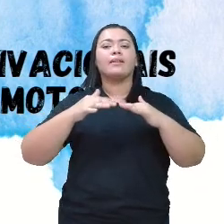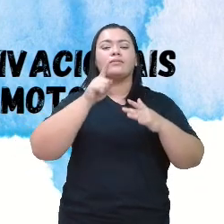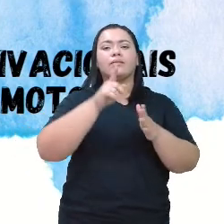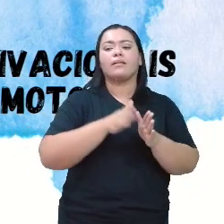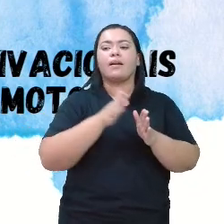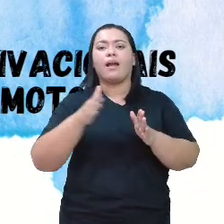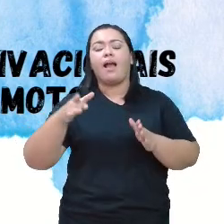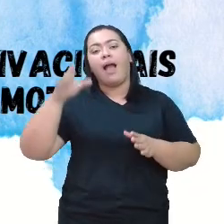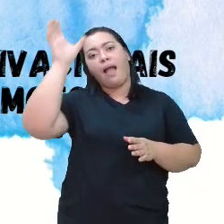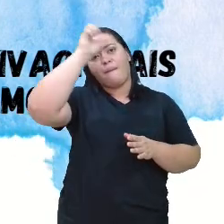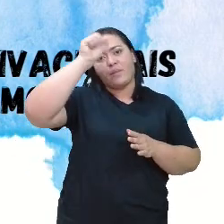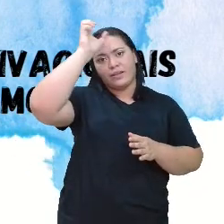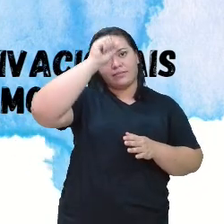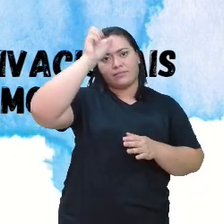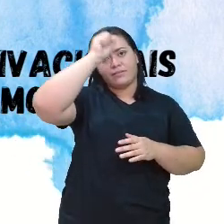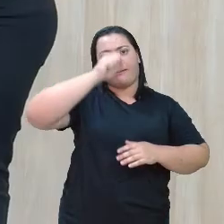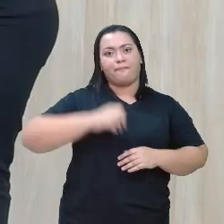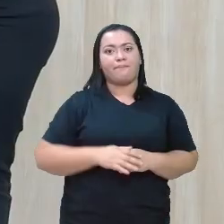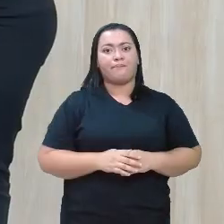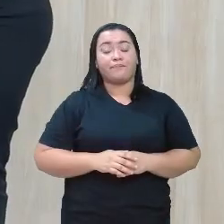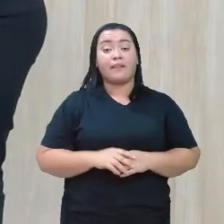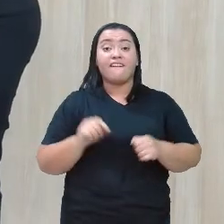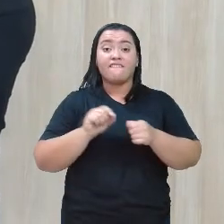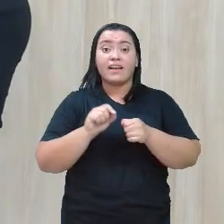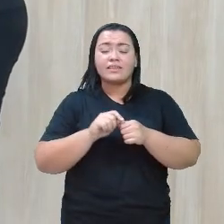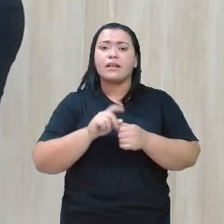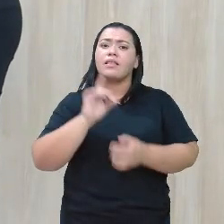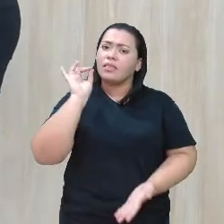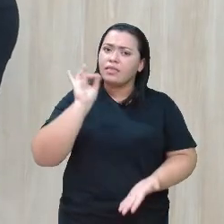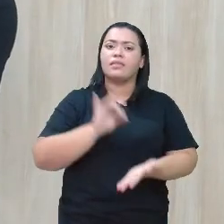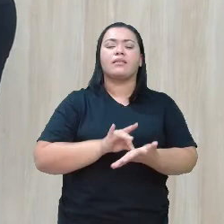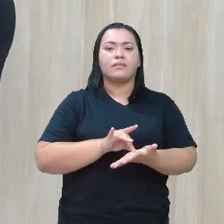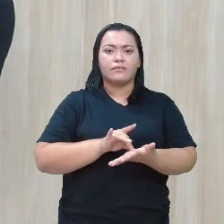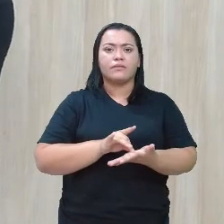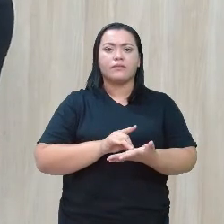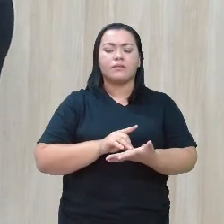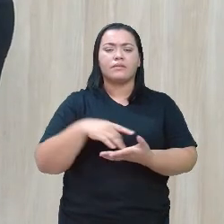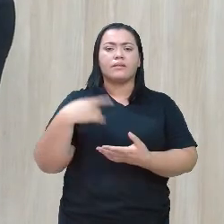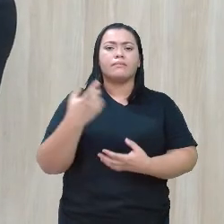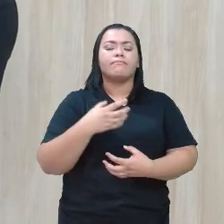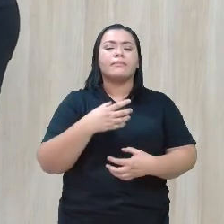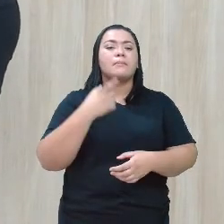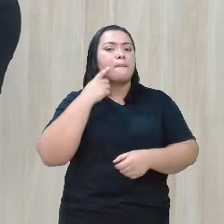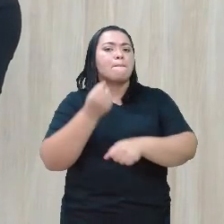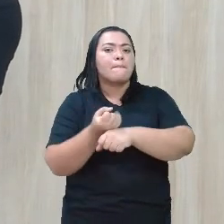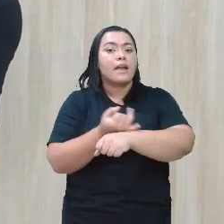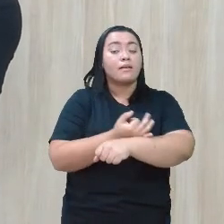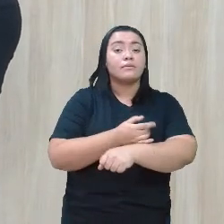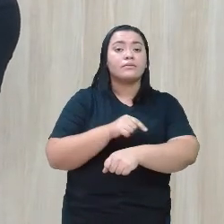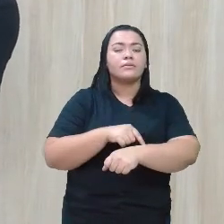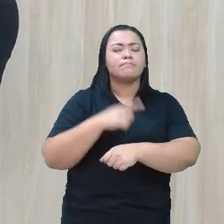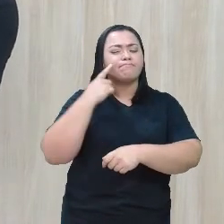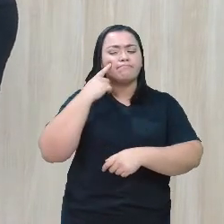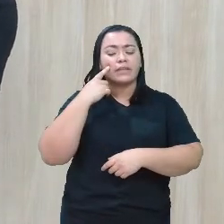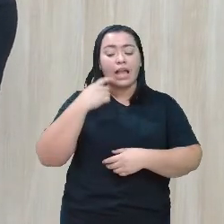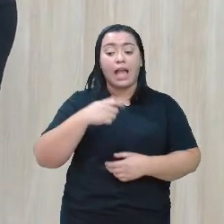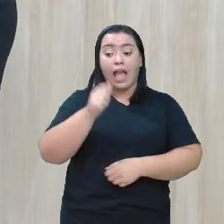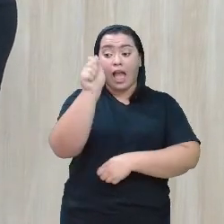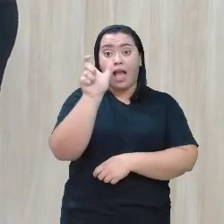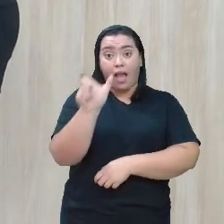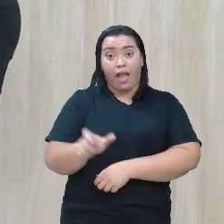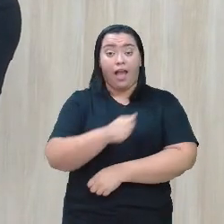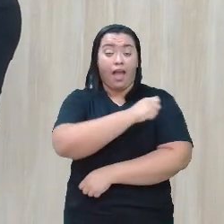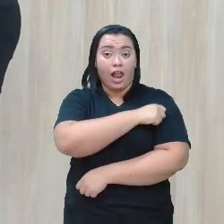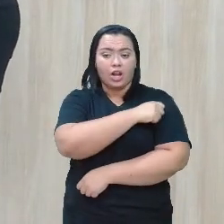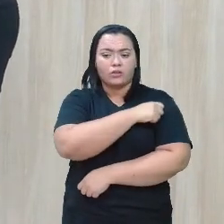de aprendizagem, né? Vai fazer com que, de verdade, emocionalmente, ele se perceba